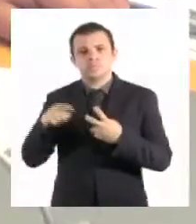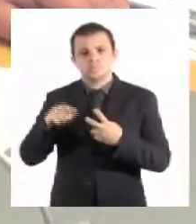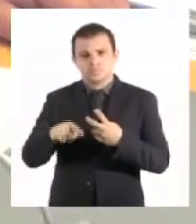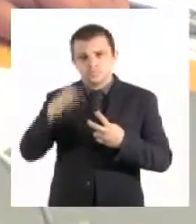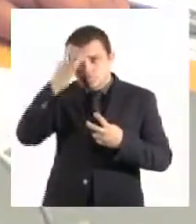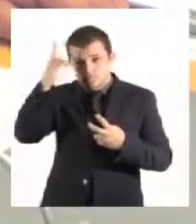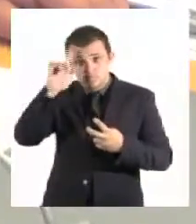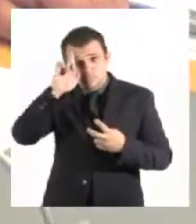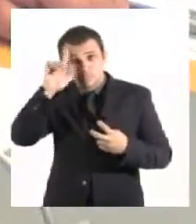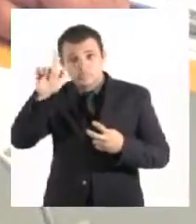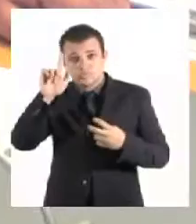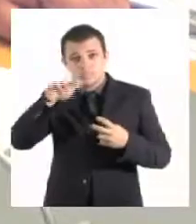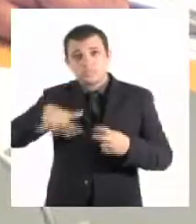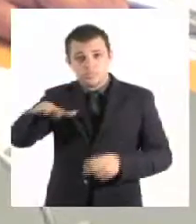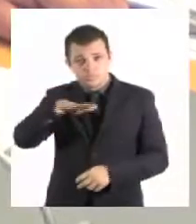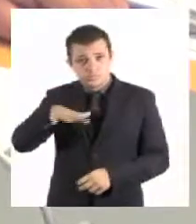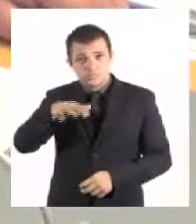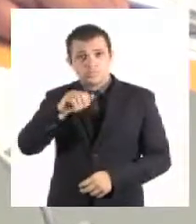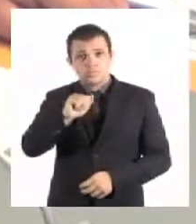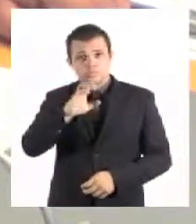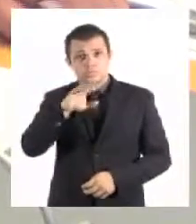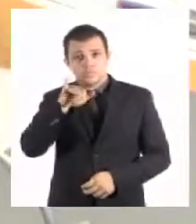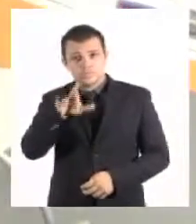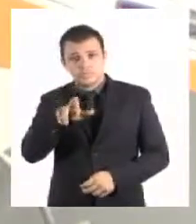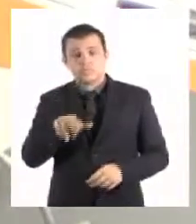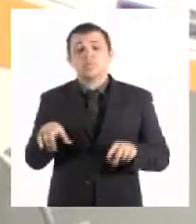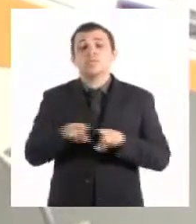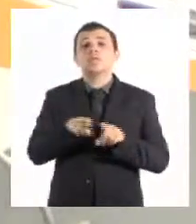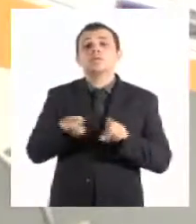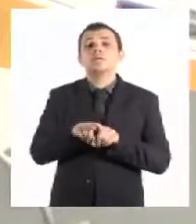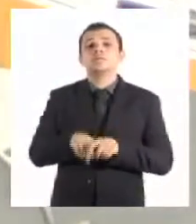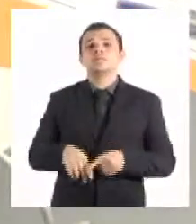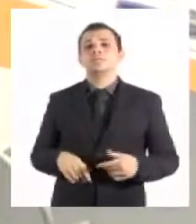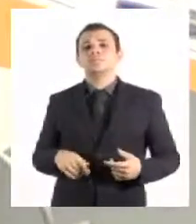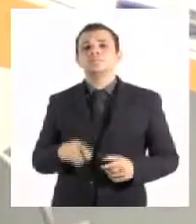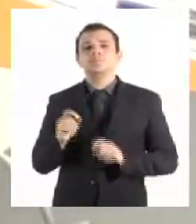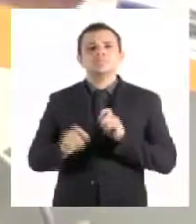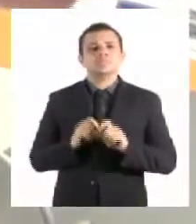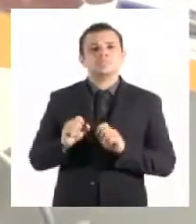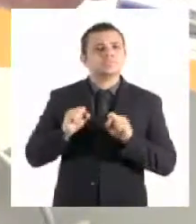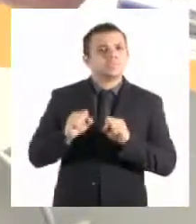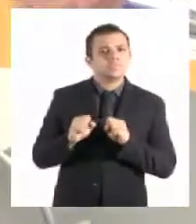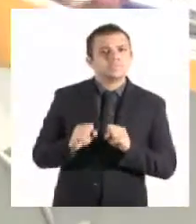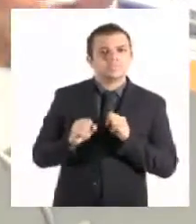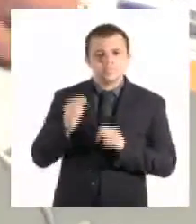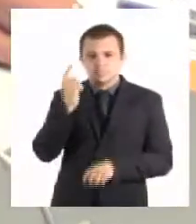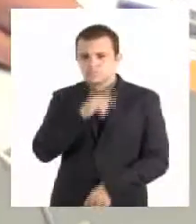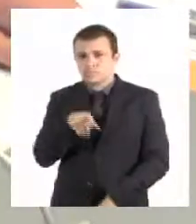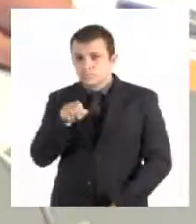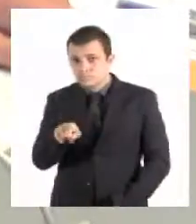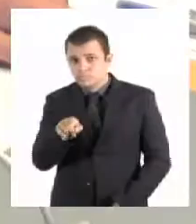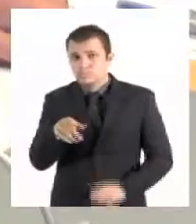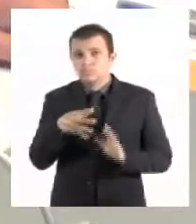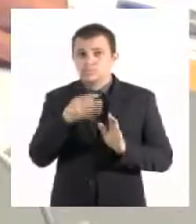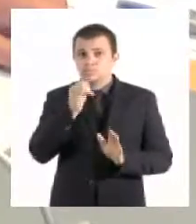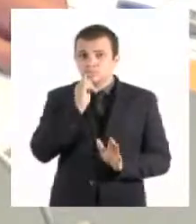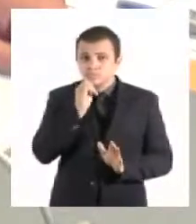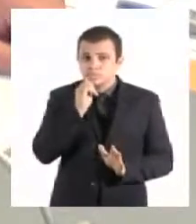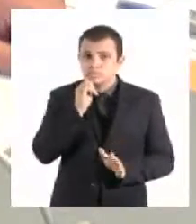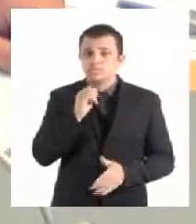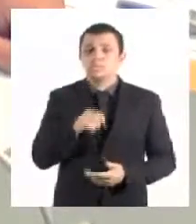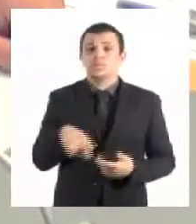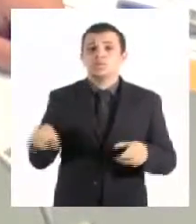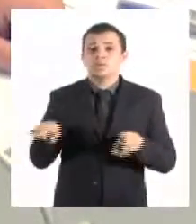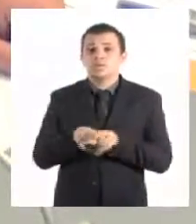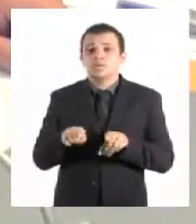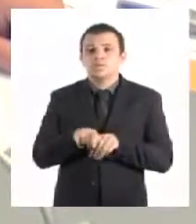Regionais, a CIR, que é para atender este modelo, porque aí sim se consegue respeitar e atender